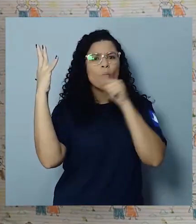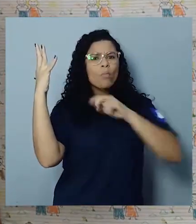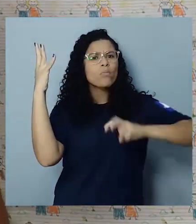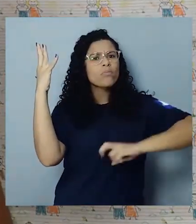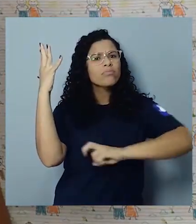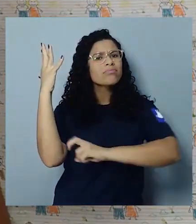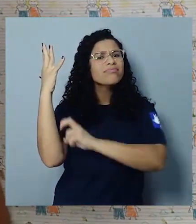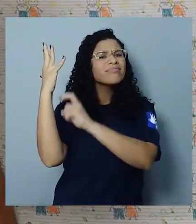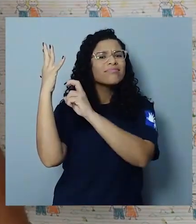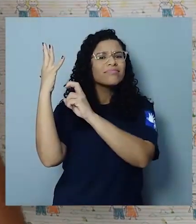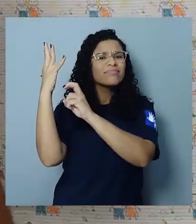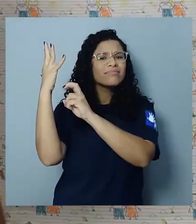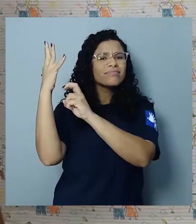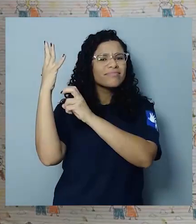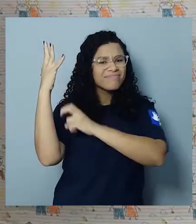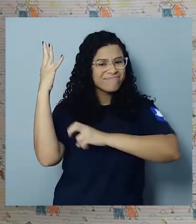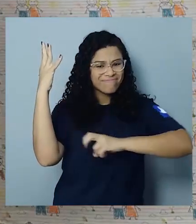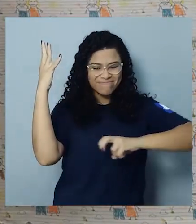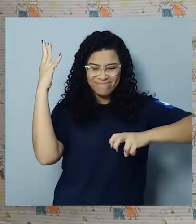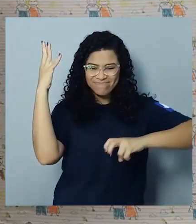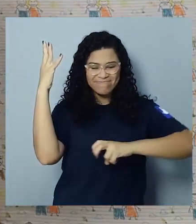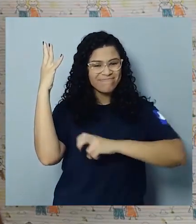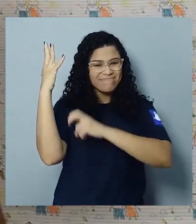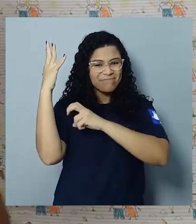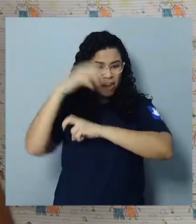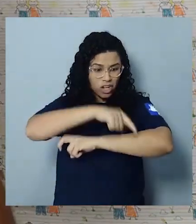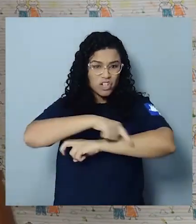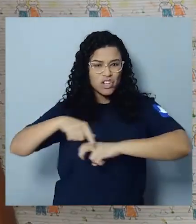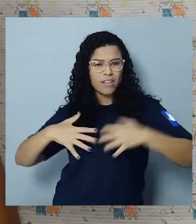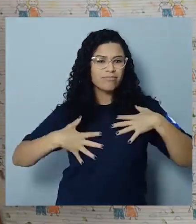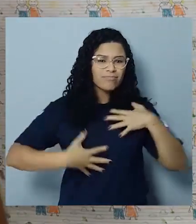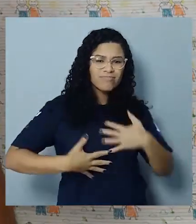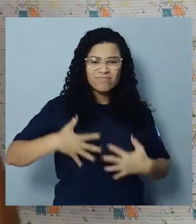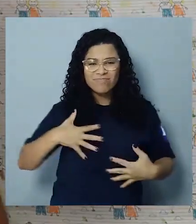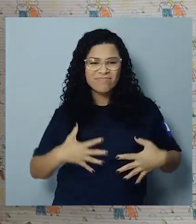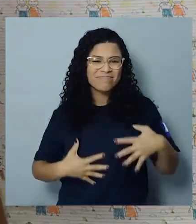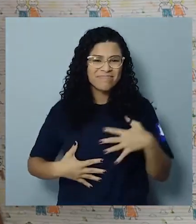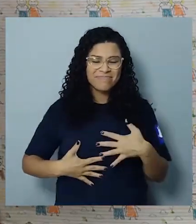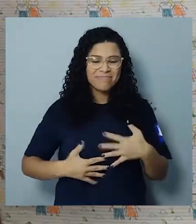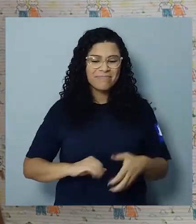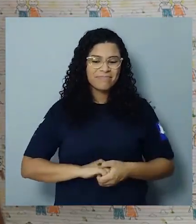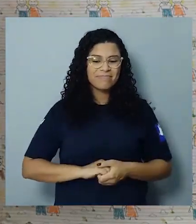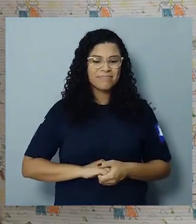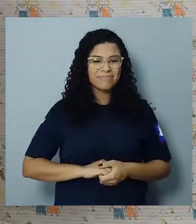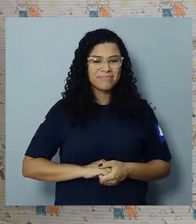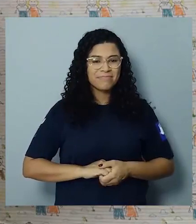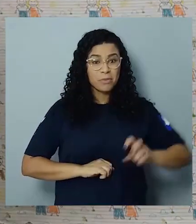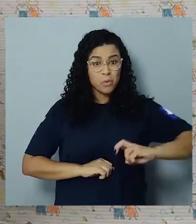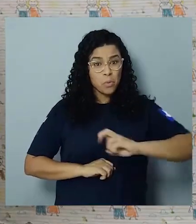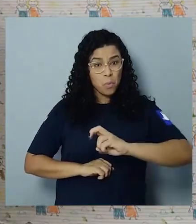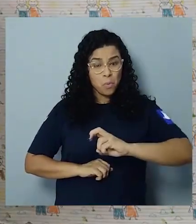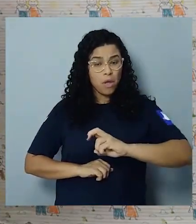pezinho Ah porque ele ligou só tenho tudo lado